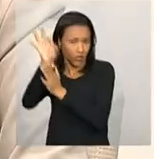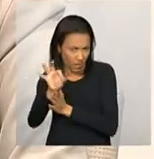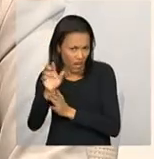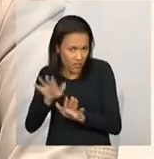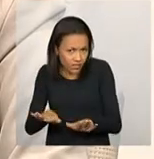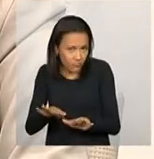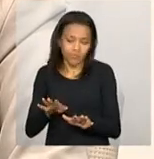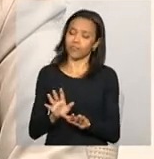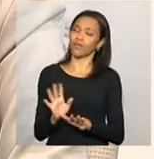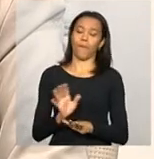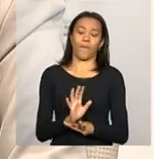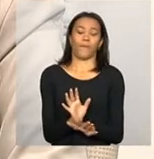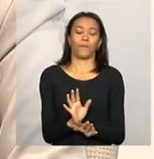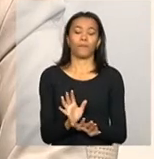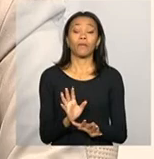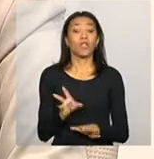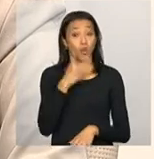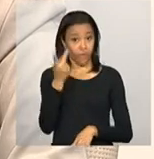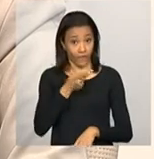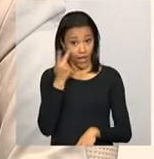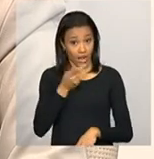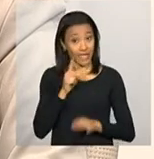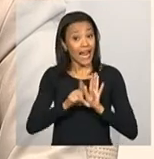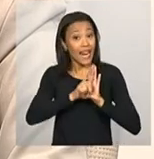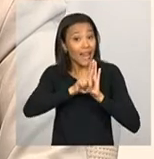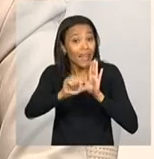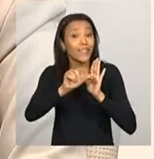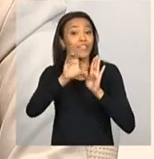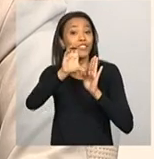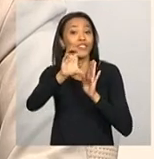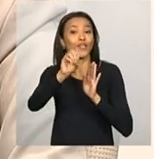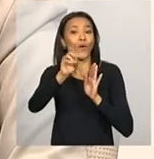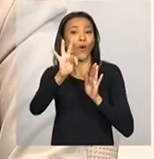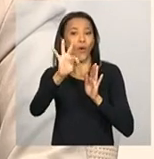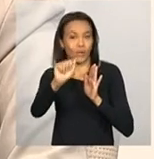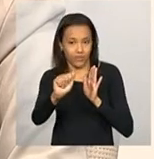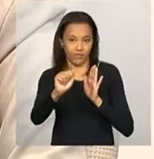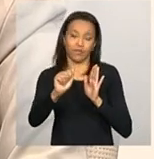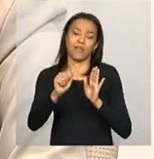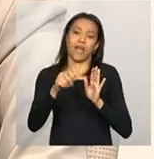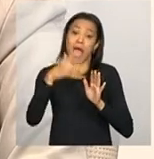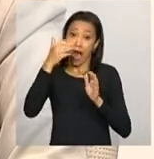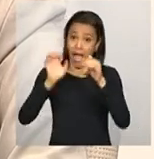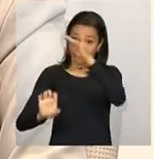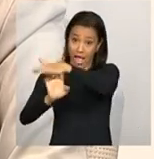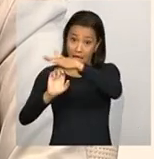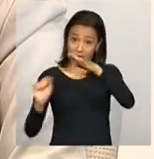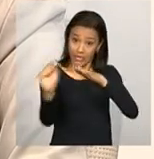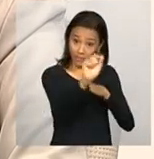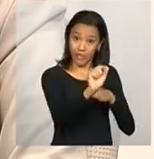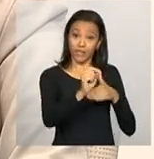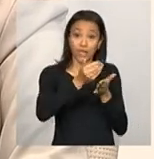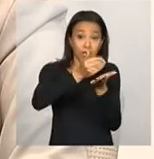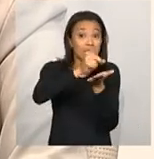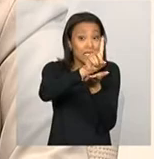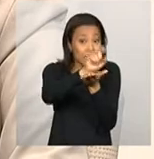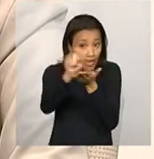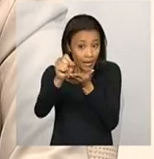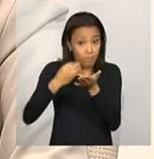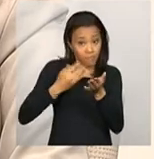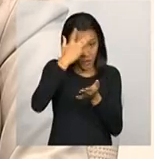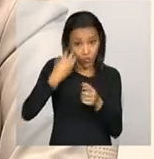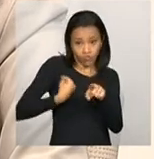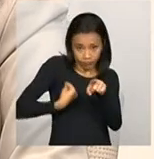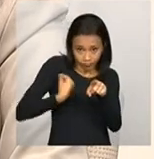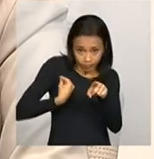as empresas, aí a gente está falando da chamada lei de cotas, que as empresas, a partir, né, de 100 empregados, elas têm a